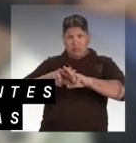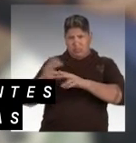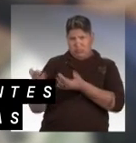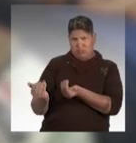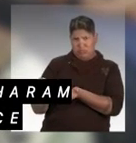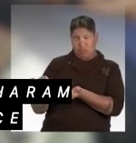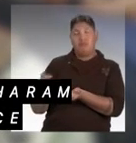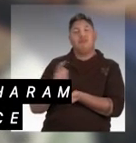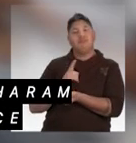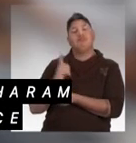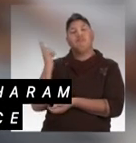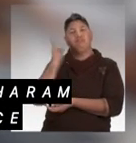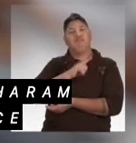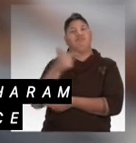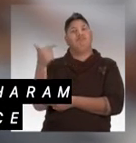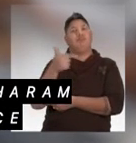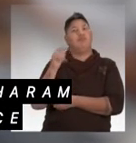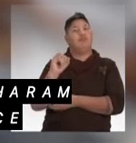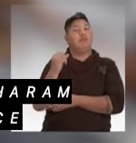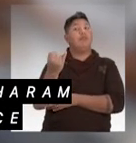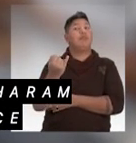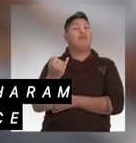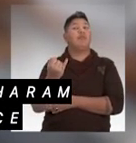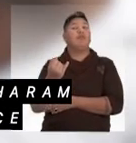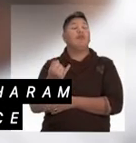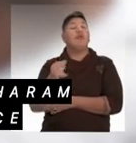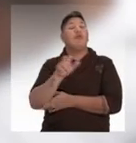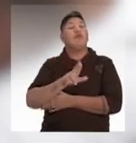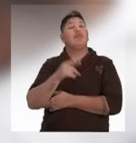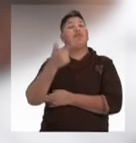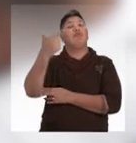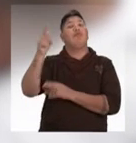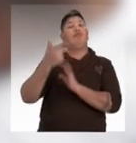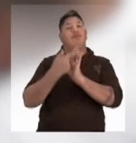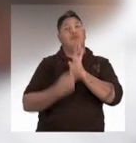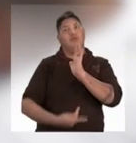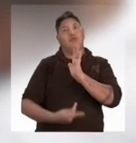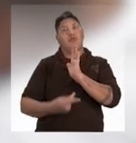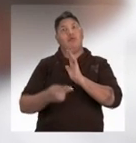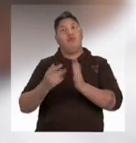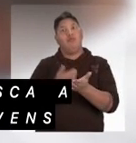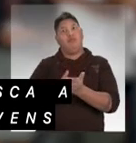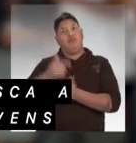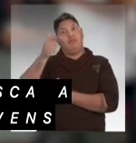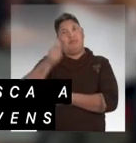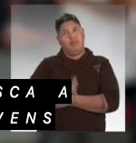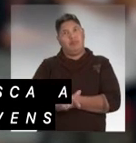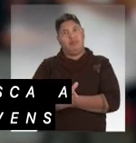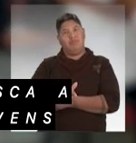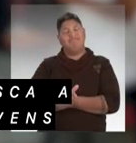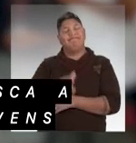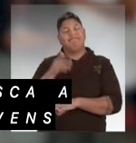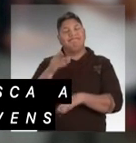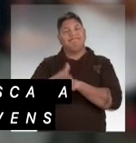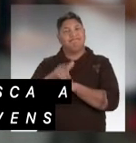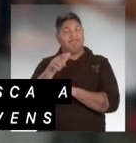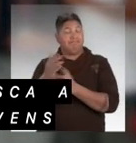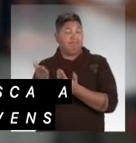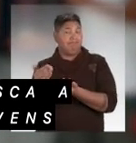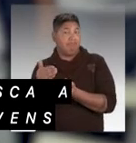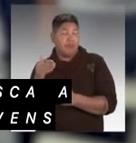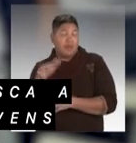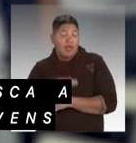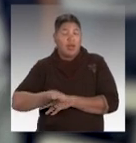medidas socioeducativas ganharam uma segunda chance por meio de um outro projeto, o Recomeçar, que busca a inserção